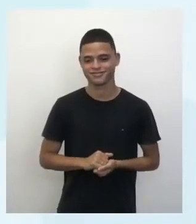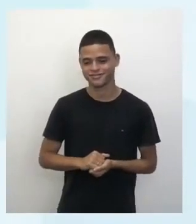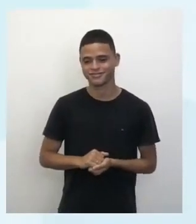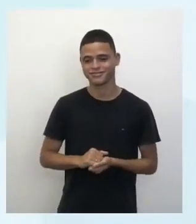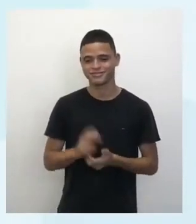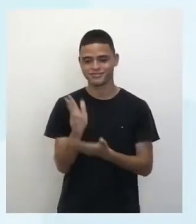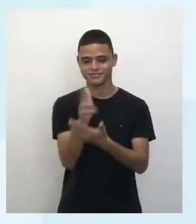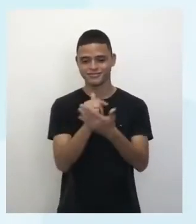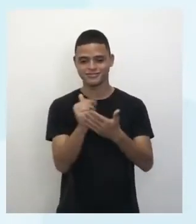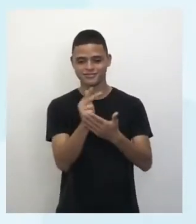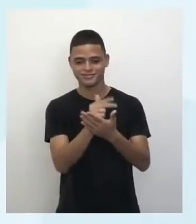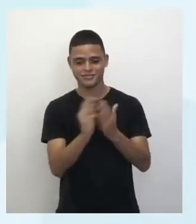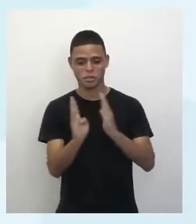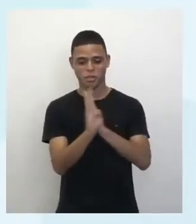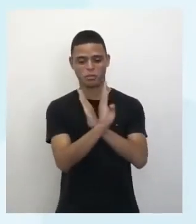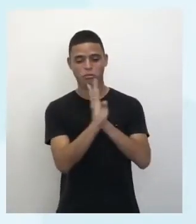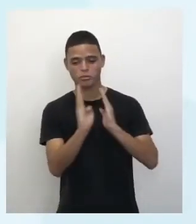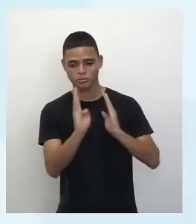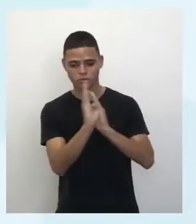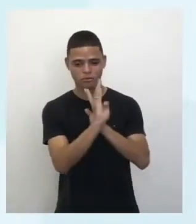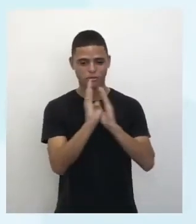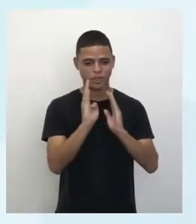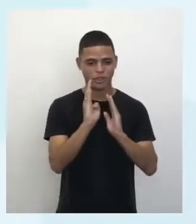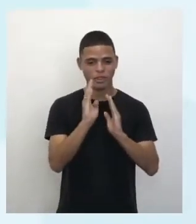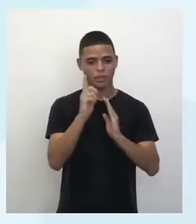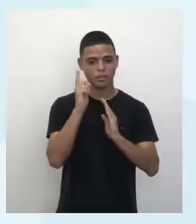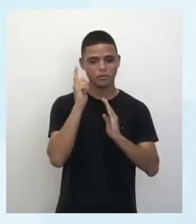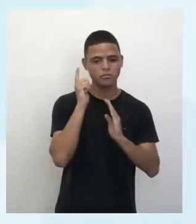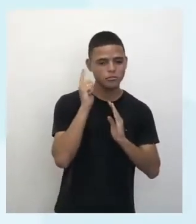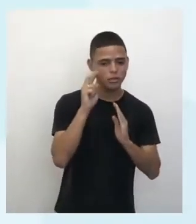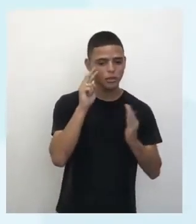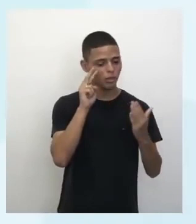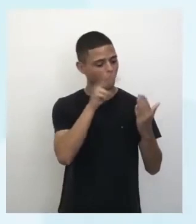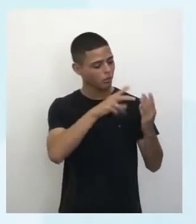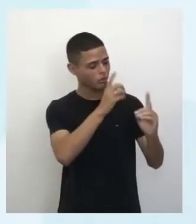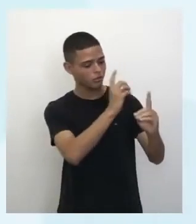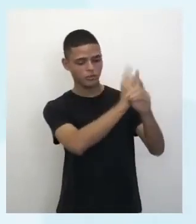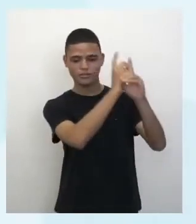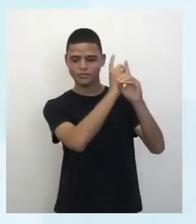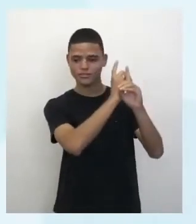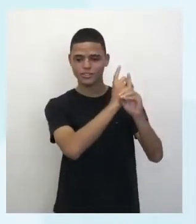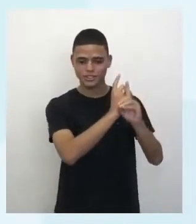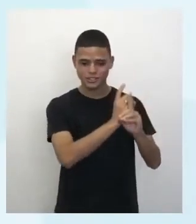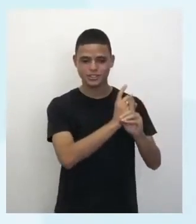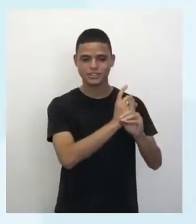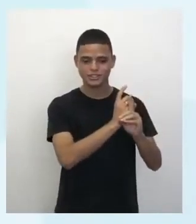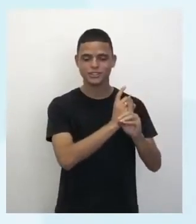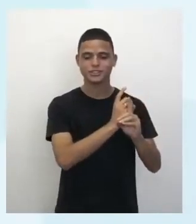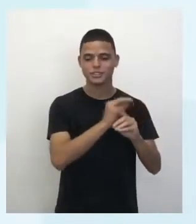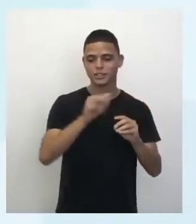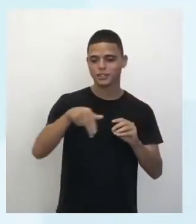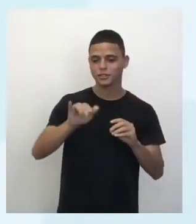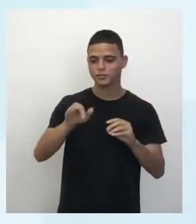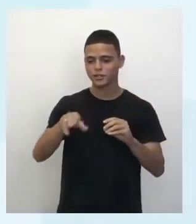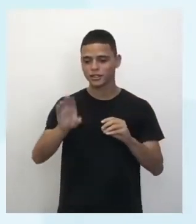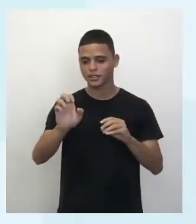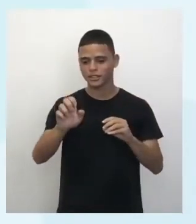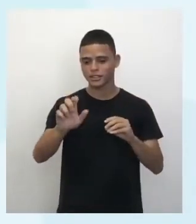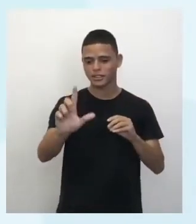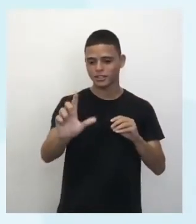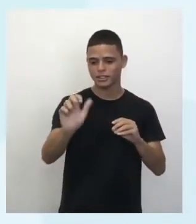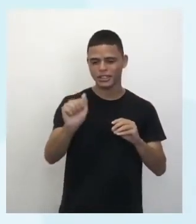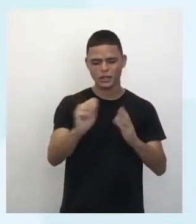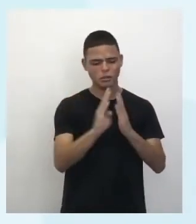borrada porque temos que ter direitos autorais e não conseguimos encontrar a amiga da professora Fabiana para autorizar a... Amiga, Mirella, te borraram.